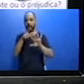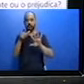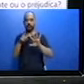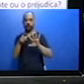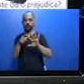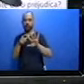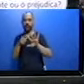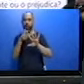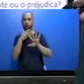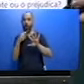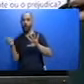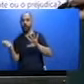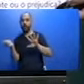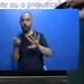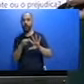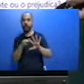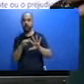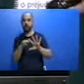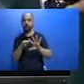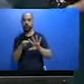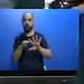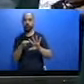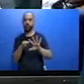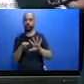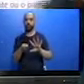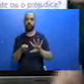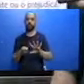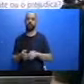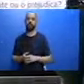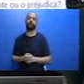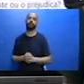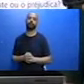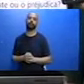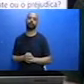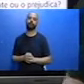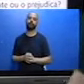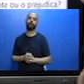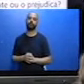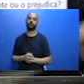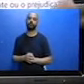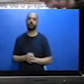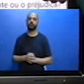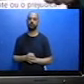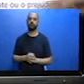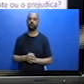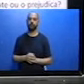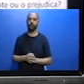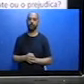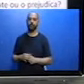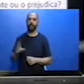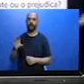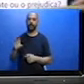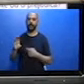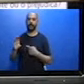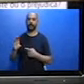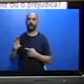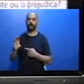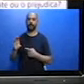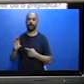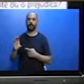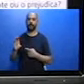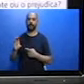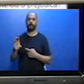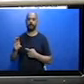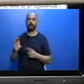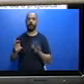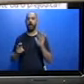chave então nós temos o homem cortando o outro dedo com o machado a letra c pode-se